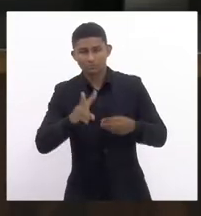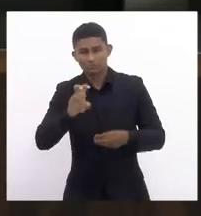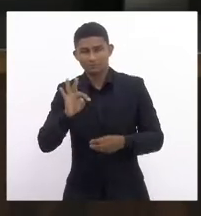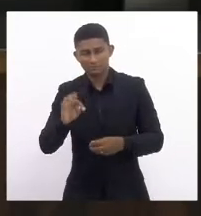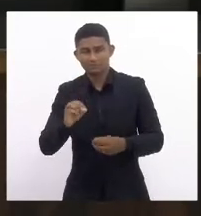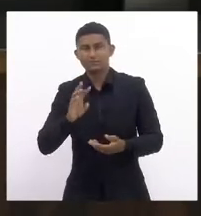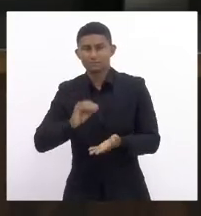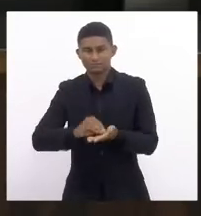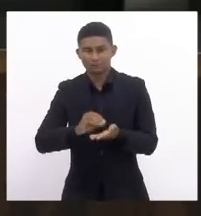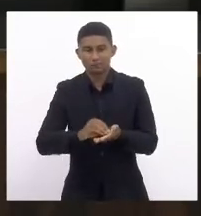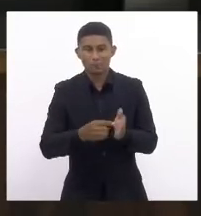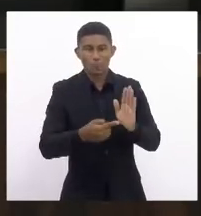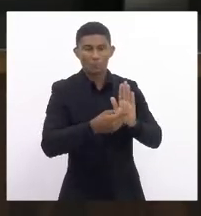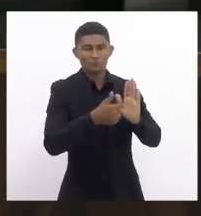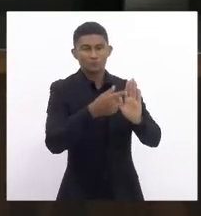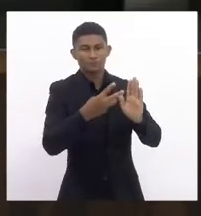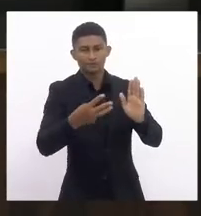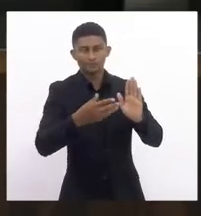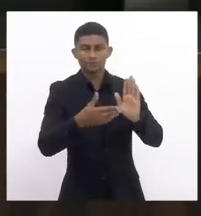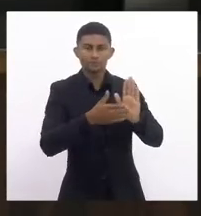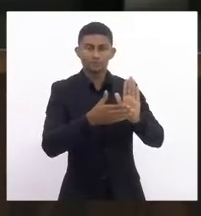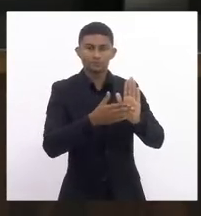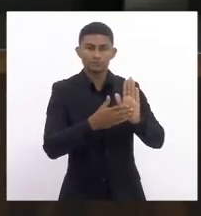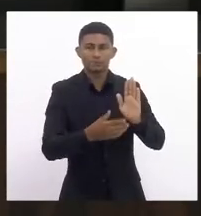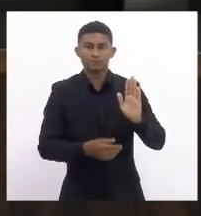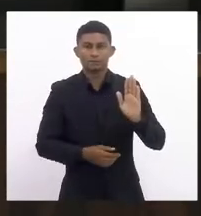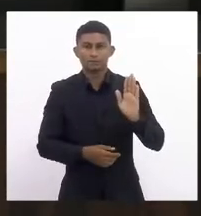veto. 23º da pauta.